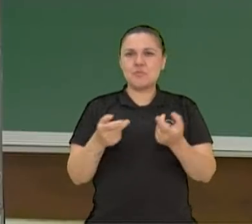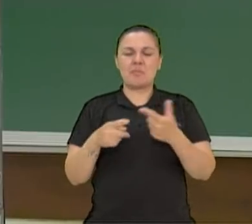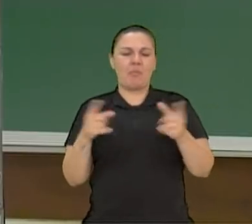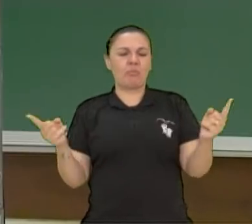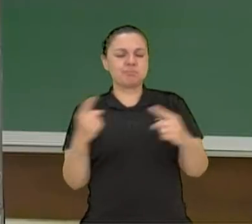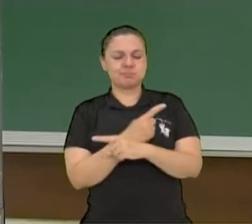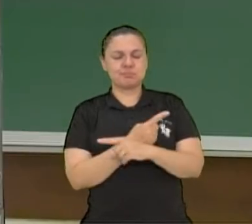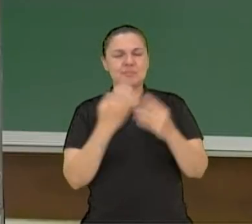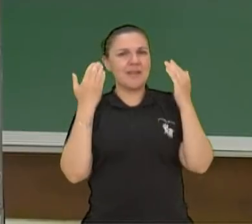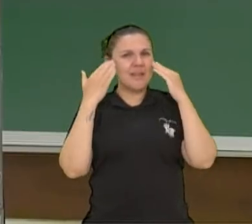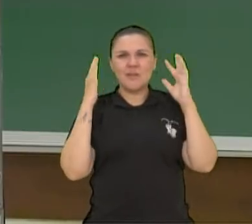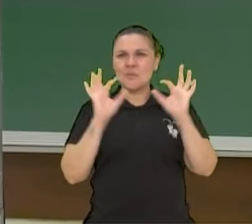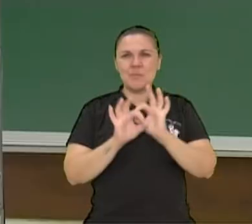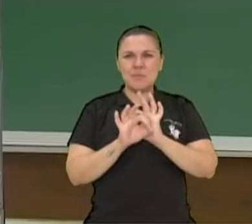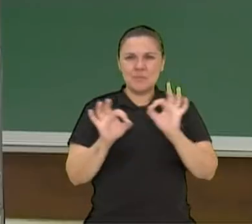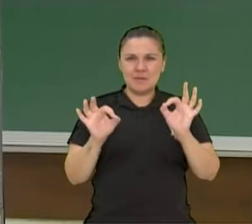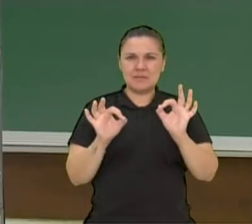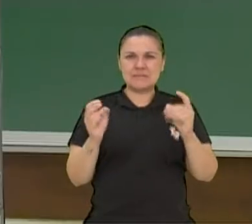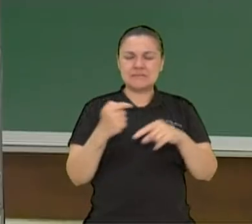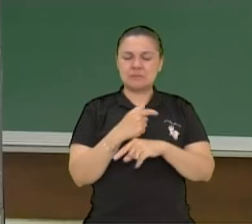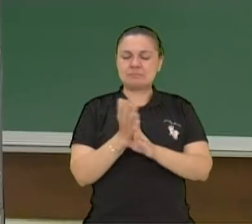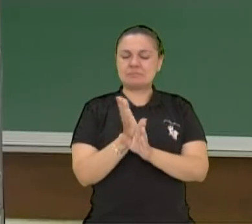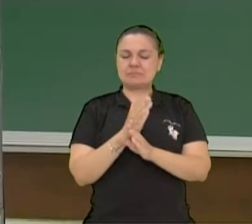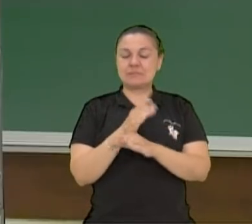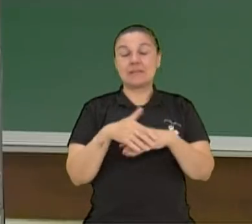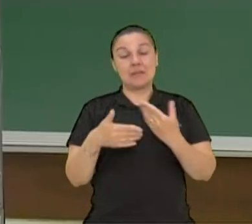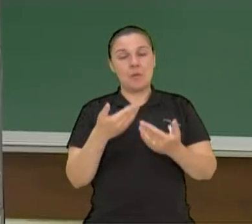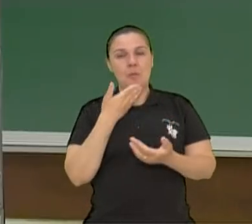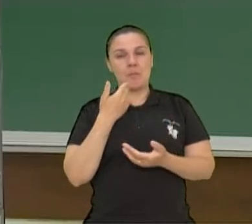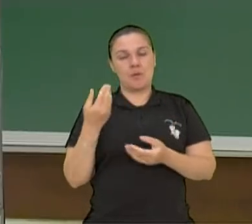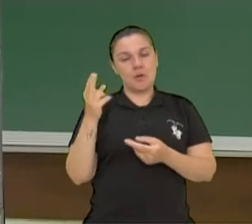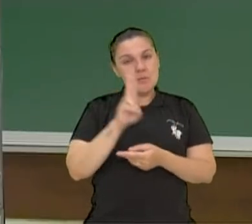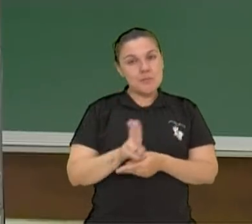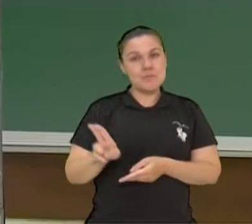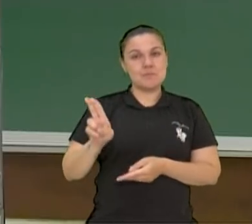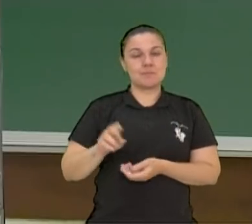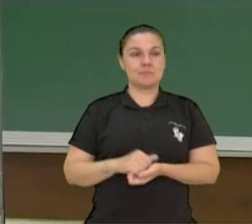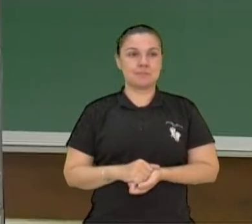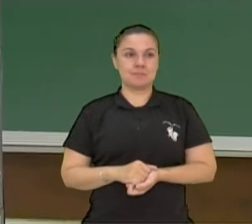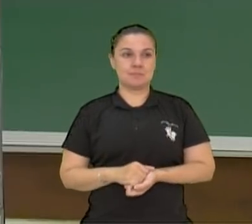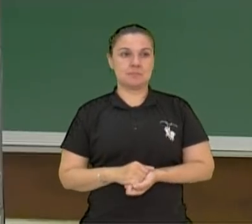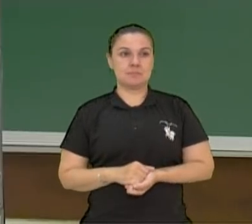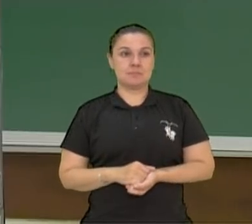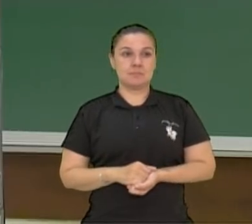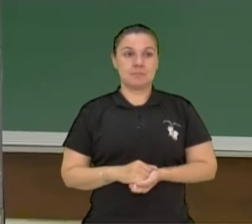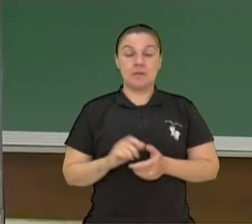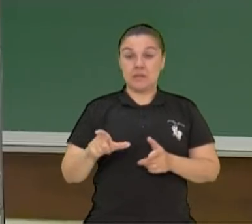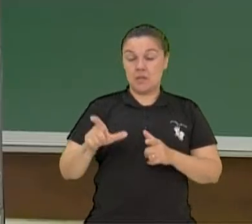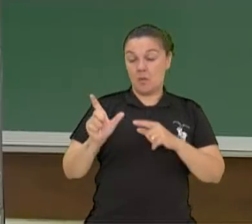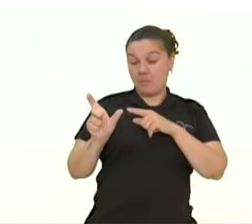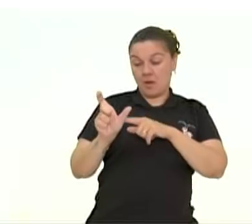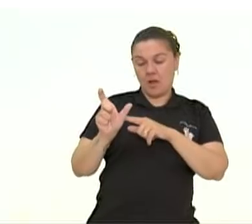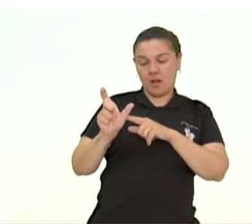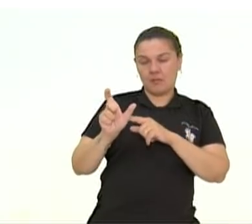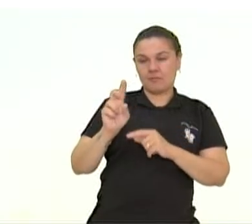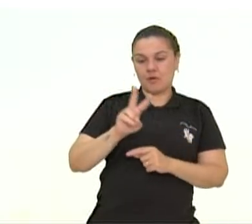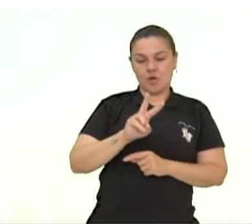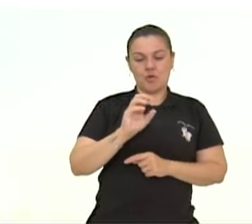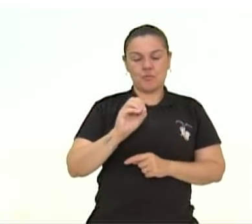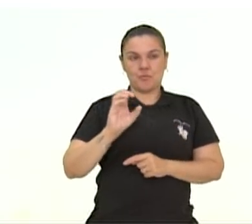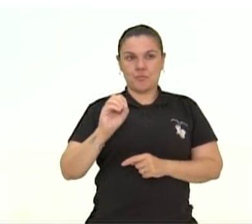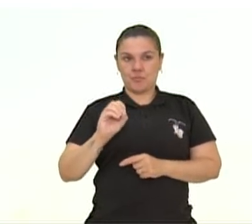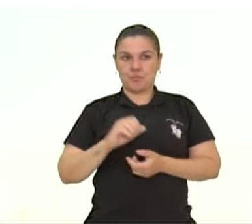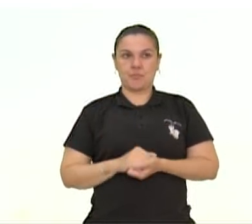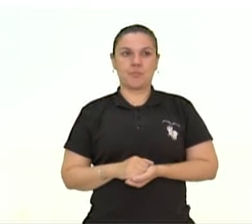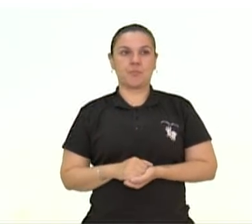ambiguidade no entendimento do leitor, né? Então é recomendável que se utilize, ok? Sobre a palavra voo, pessoal, olha aqui que